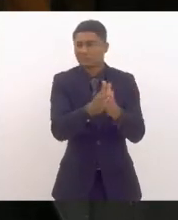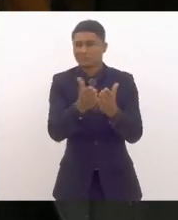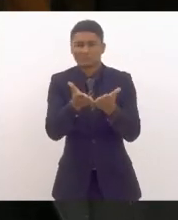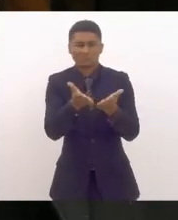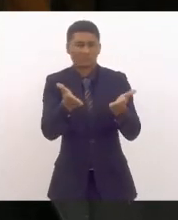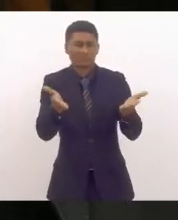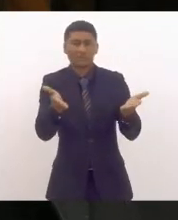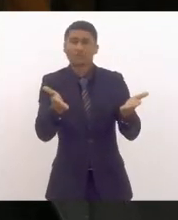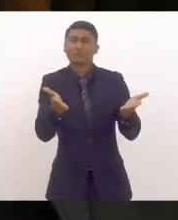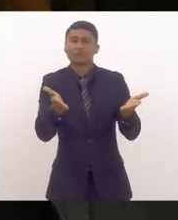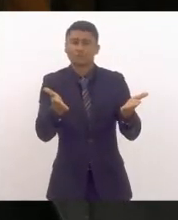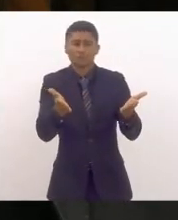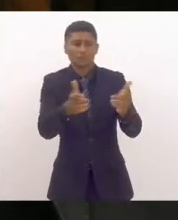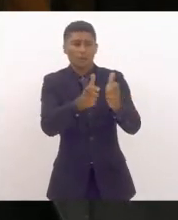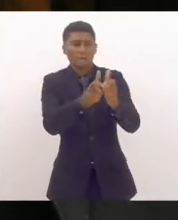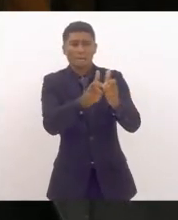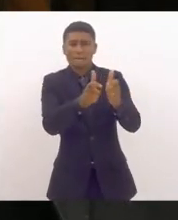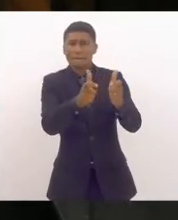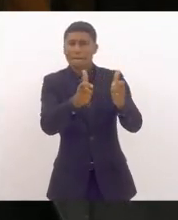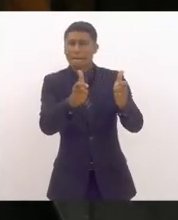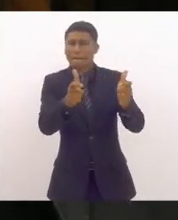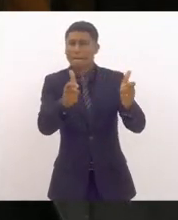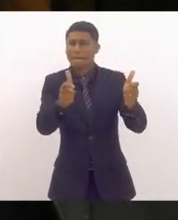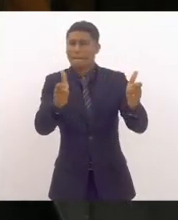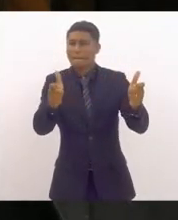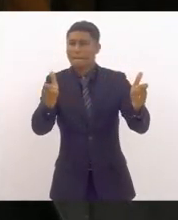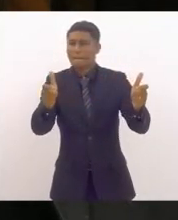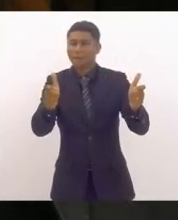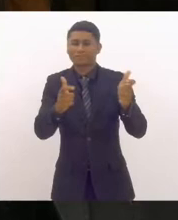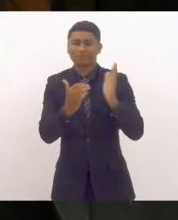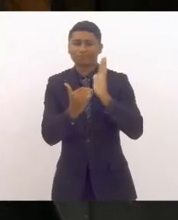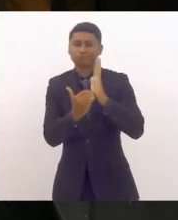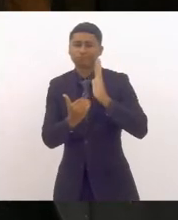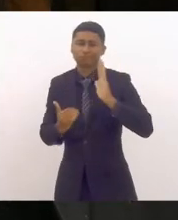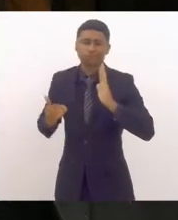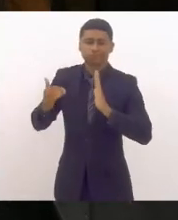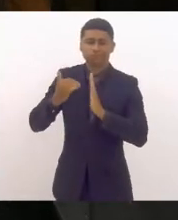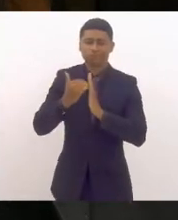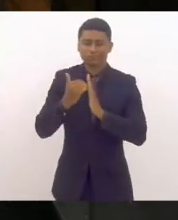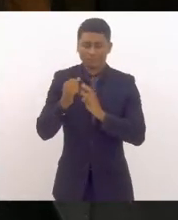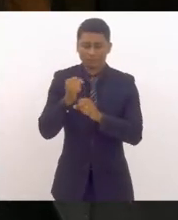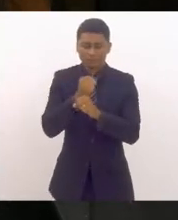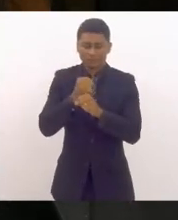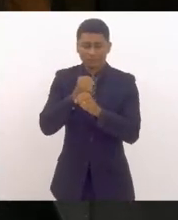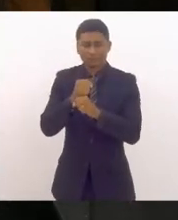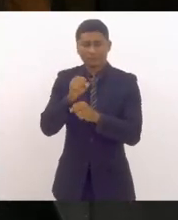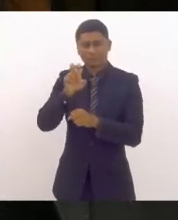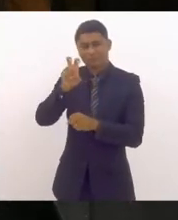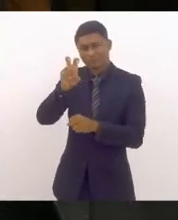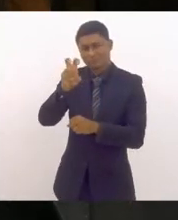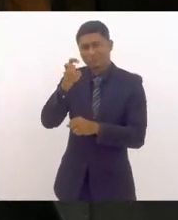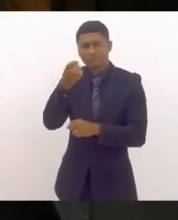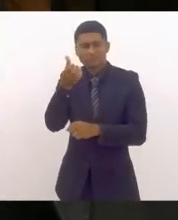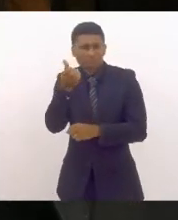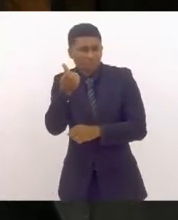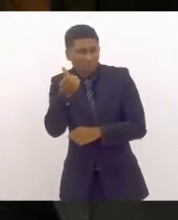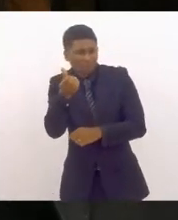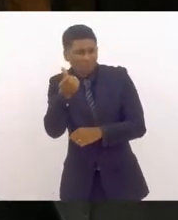Samuel é exponencial mente entre nós nos últimos cinco seis anos